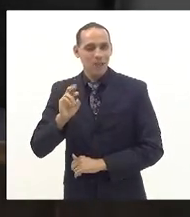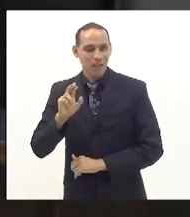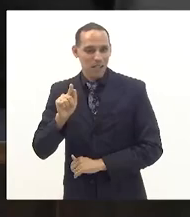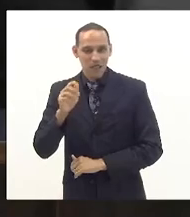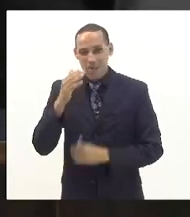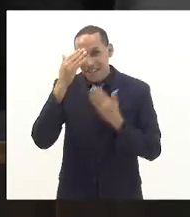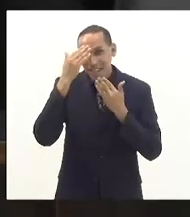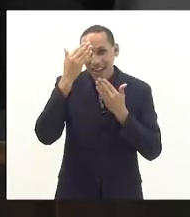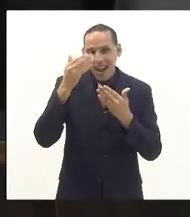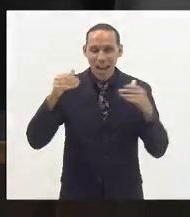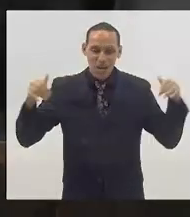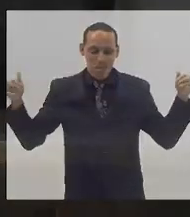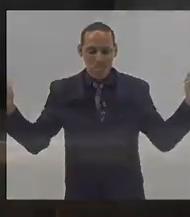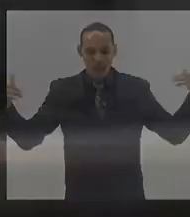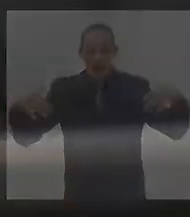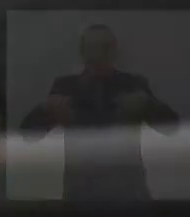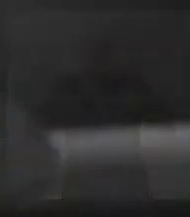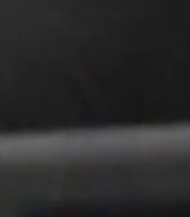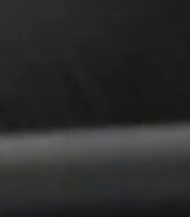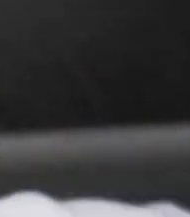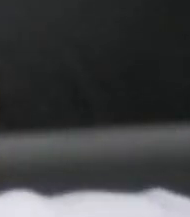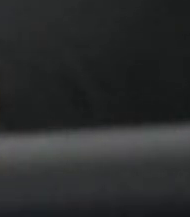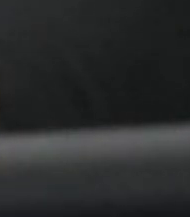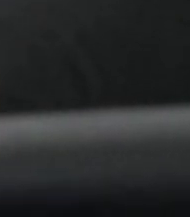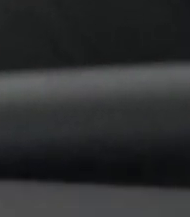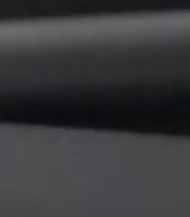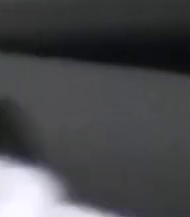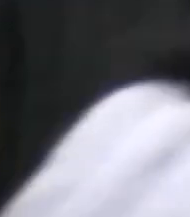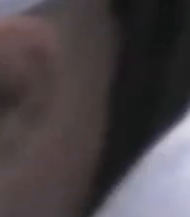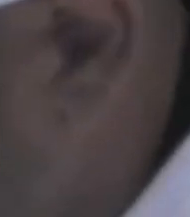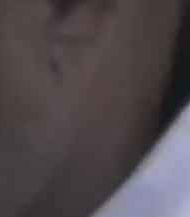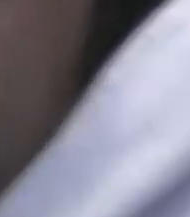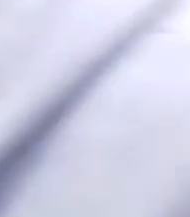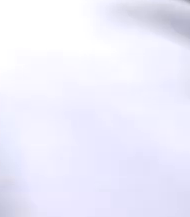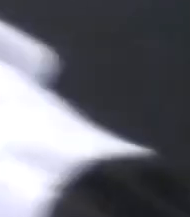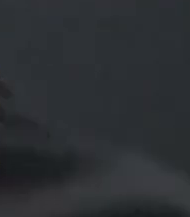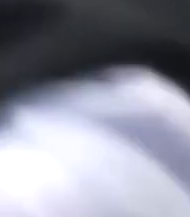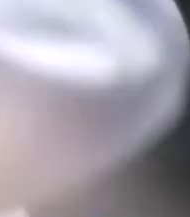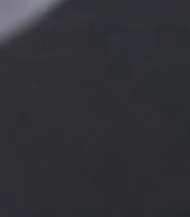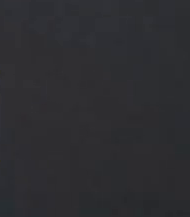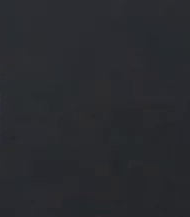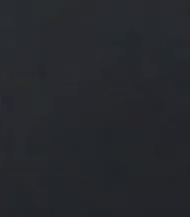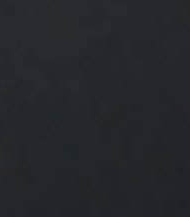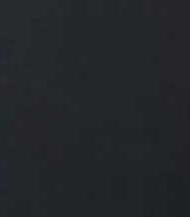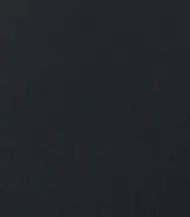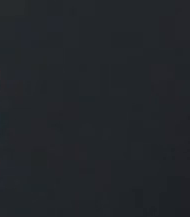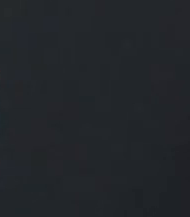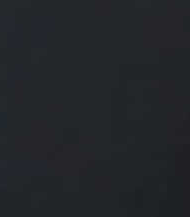Todo mundo aqui embaixo. Declaro encerrada a sessão. A foto para a gente espalhar.